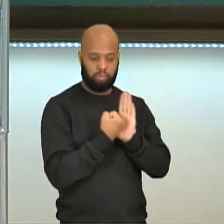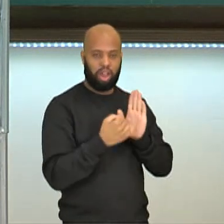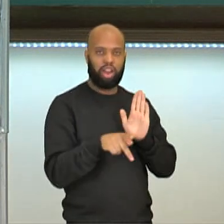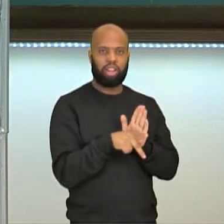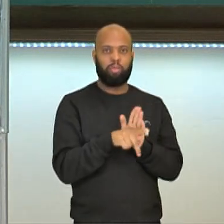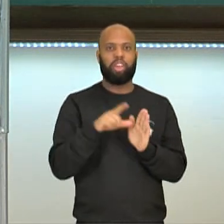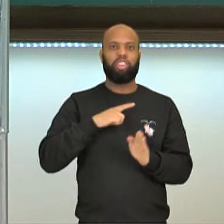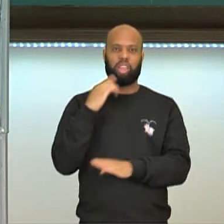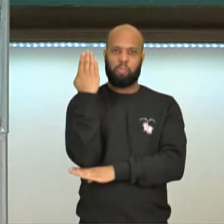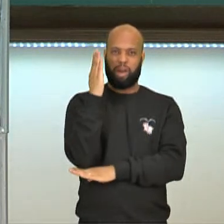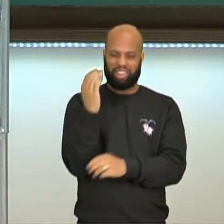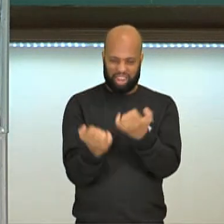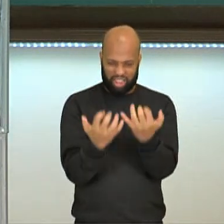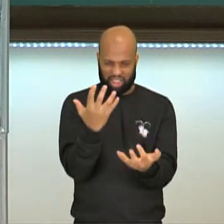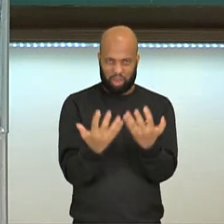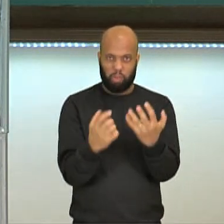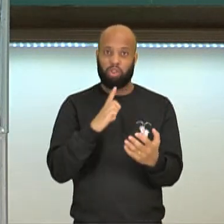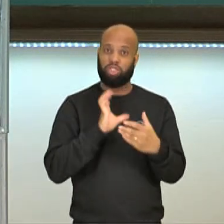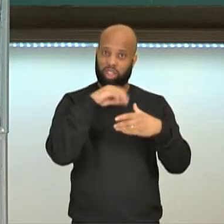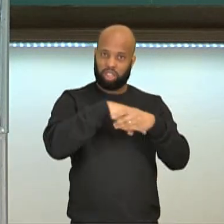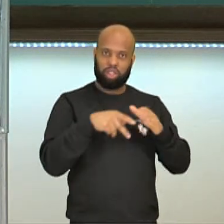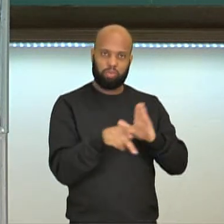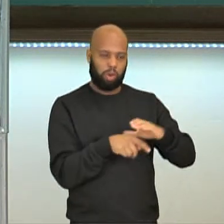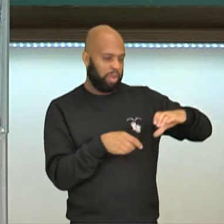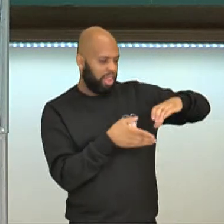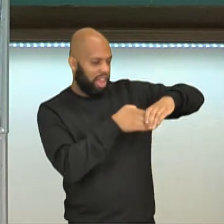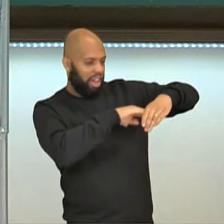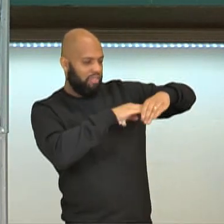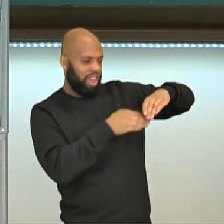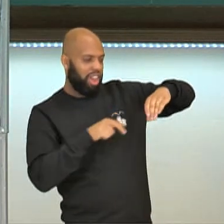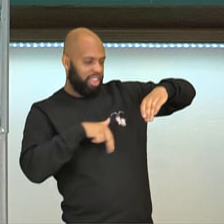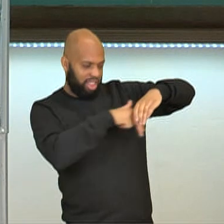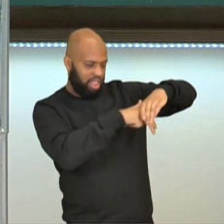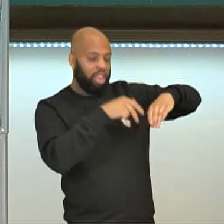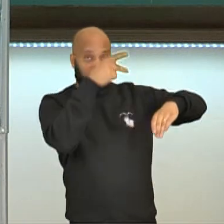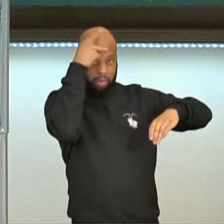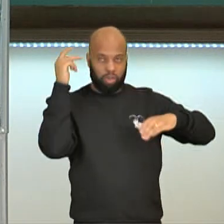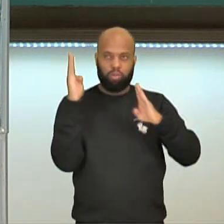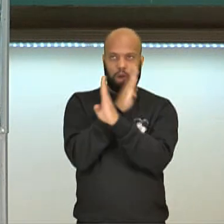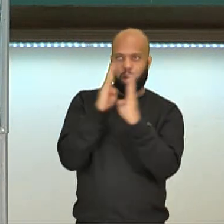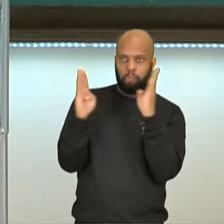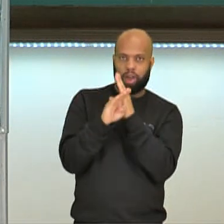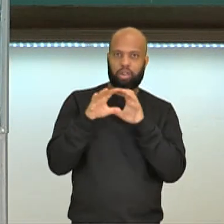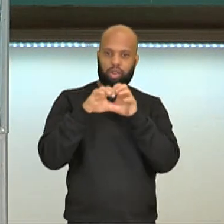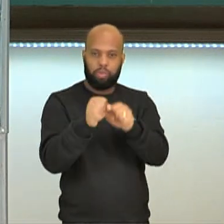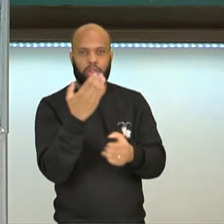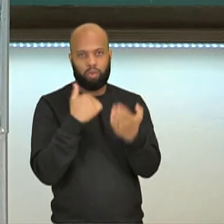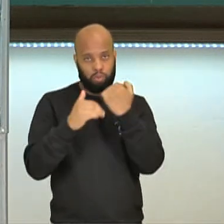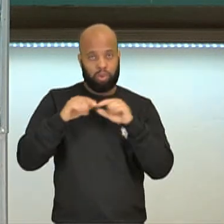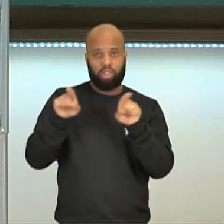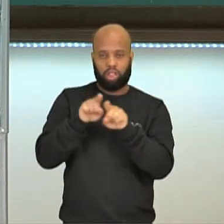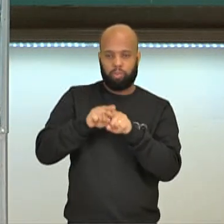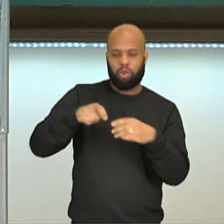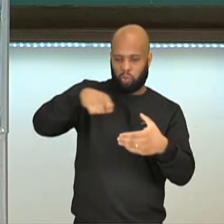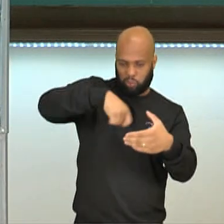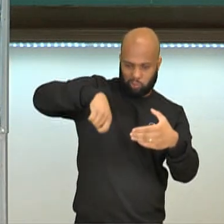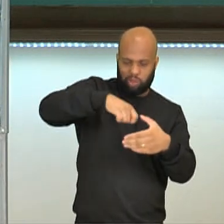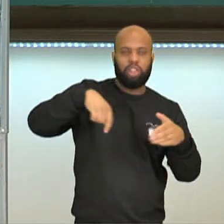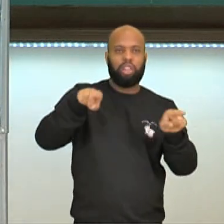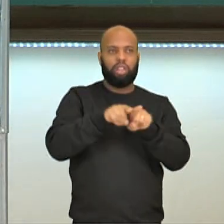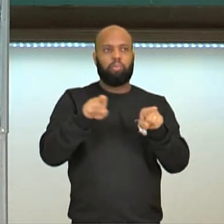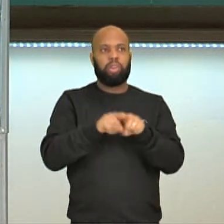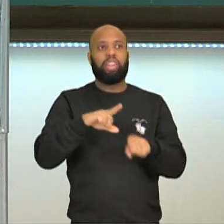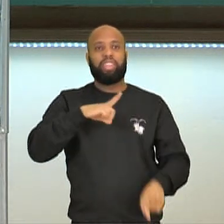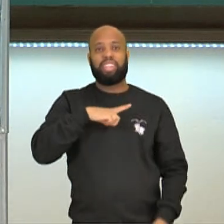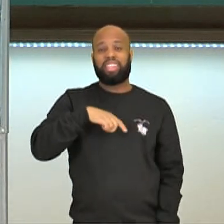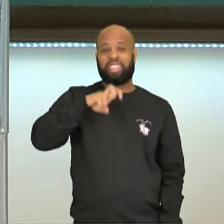carvão dentro das cavernas dos caçadores para fazer a sua alimentação, para fazer ali o alimento, né, da caça, né, para cozinhar a caça, com mais